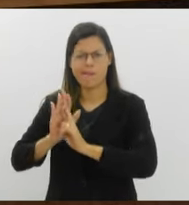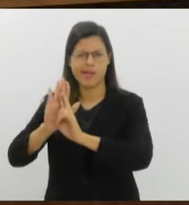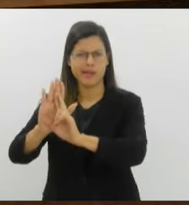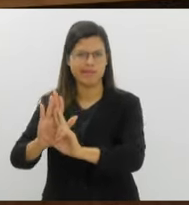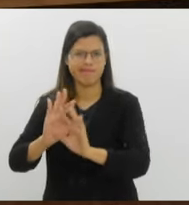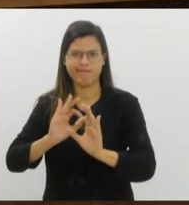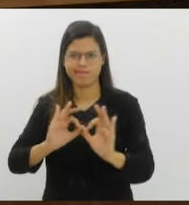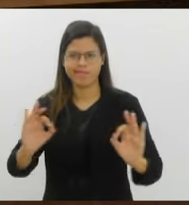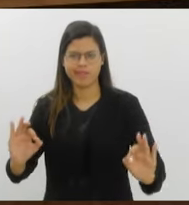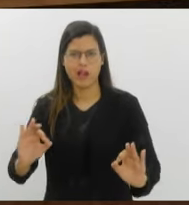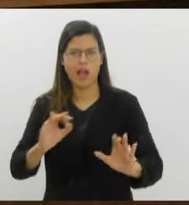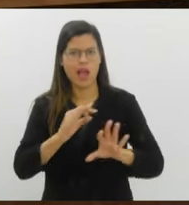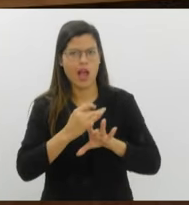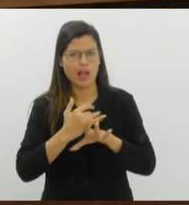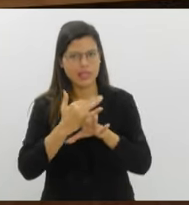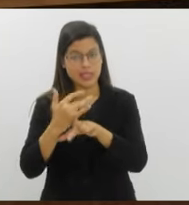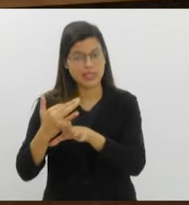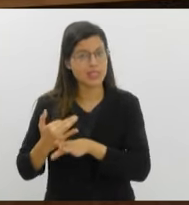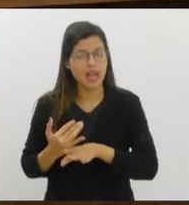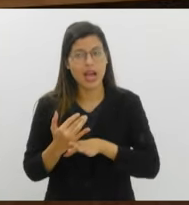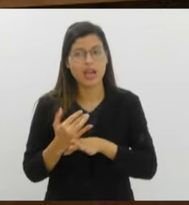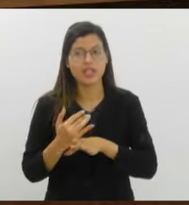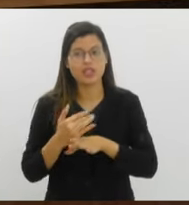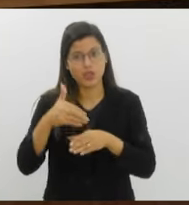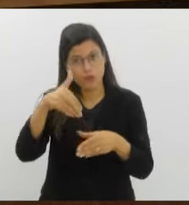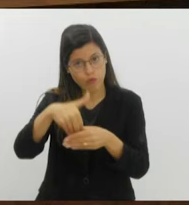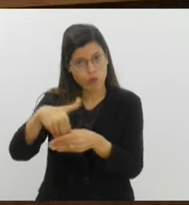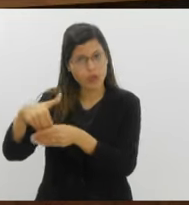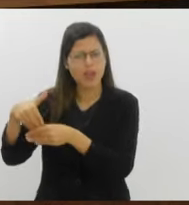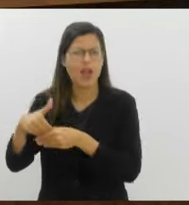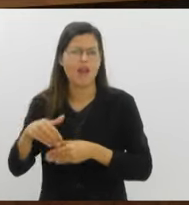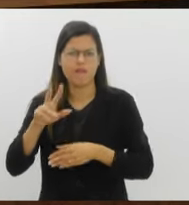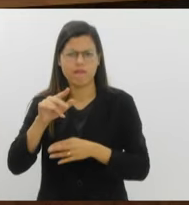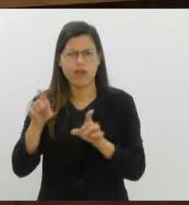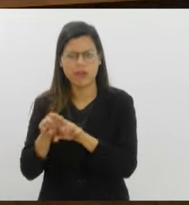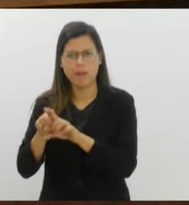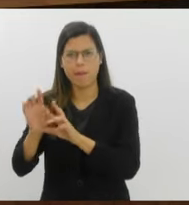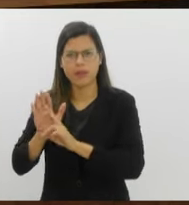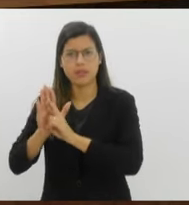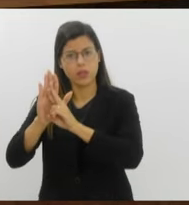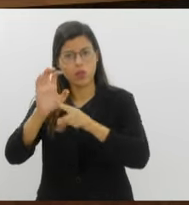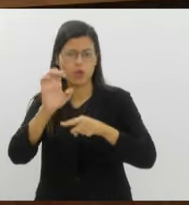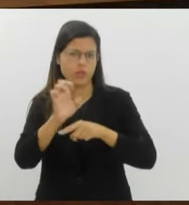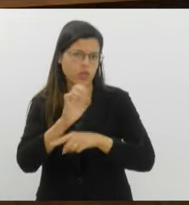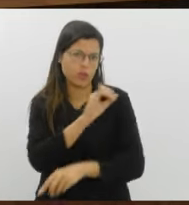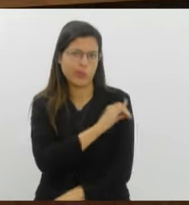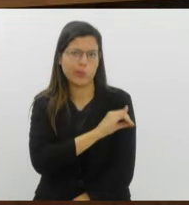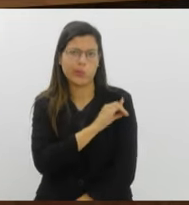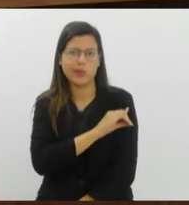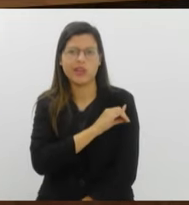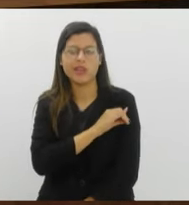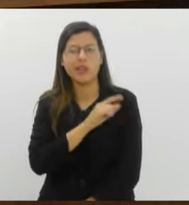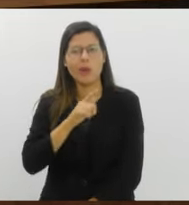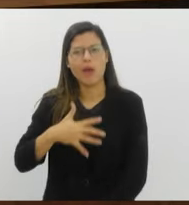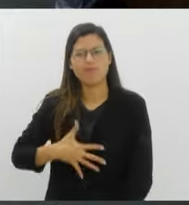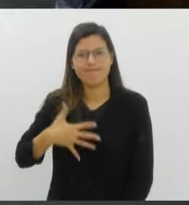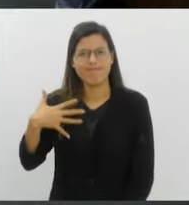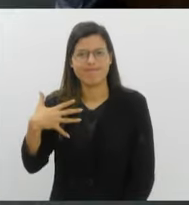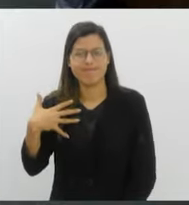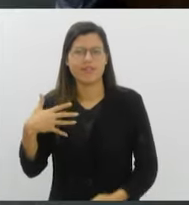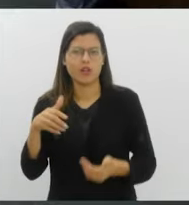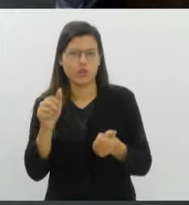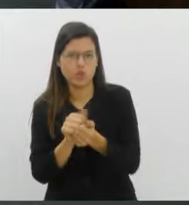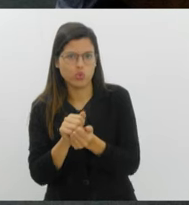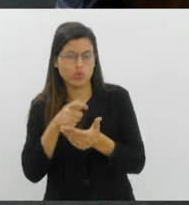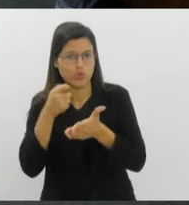as cidades que contemplaram Vossa Excelência com os votos estarão bem representadas, e o Estado do Rio de Janeiro. É um prazer guerrear, ombrear